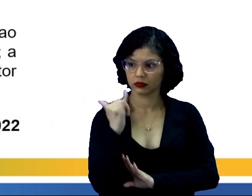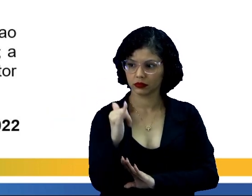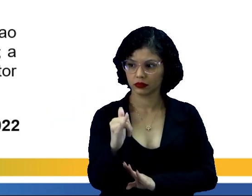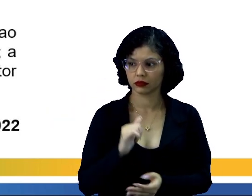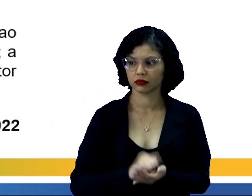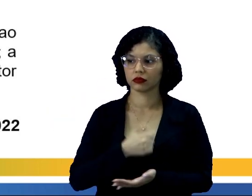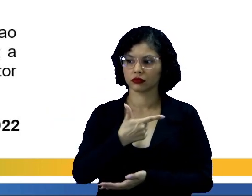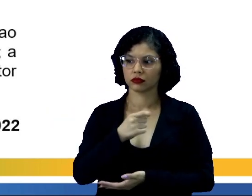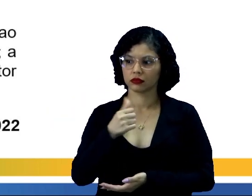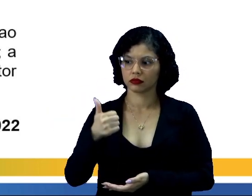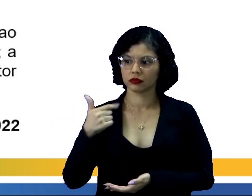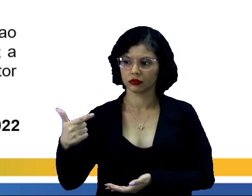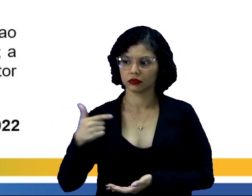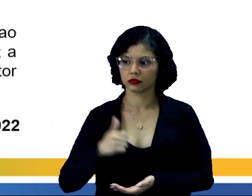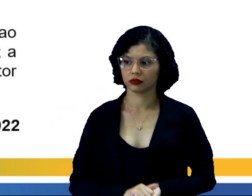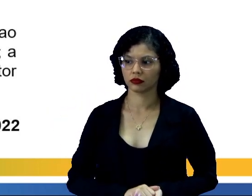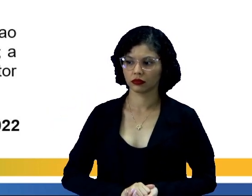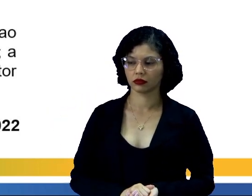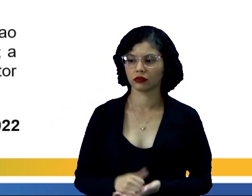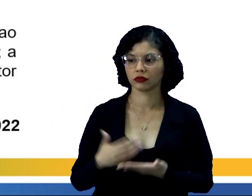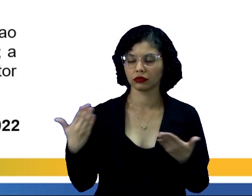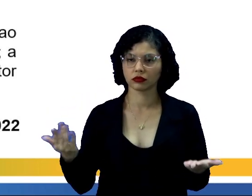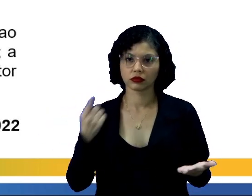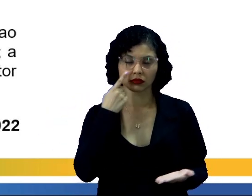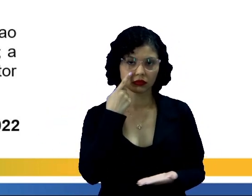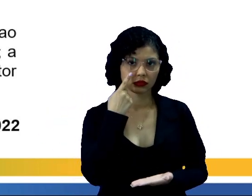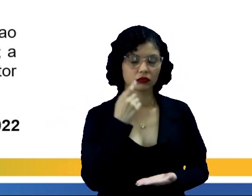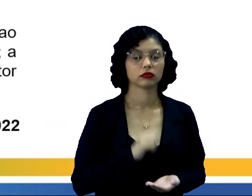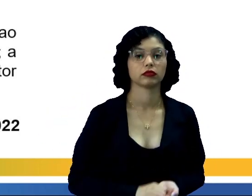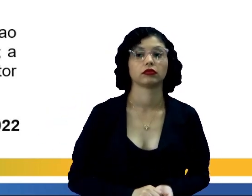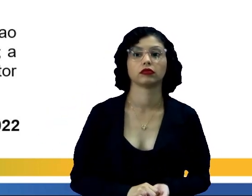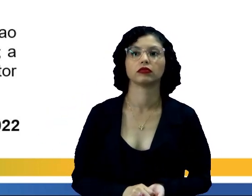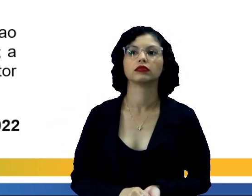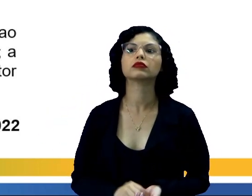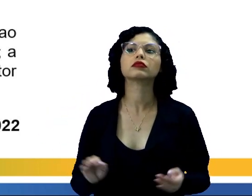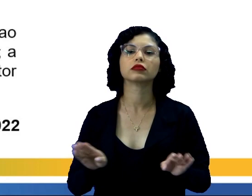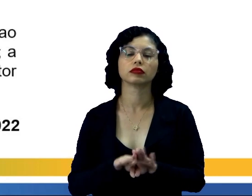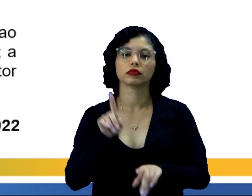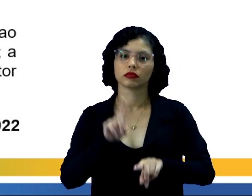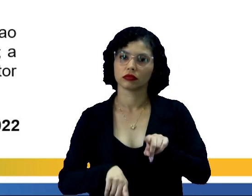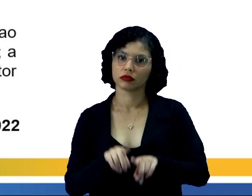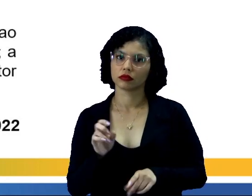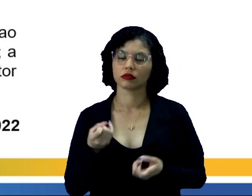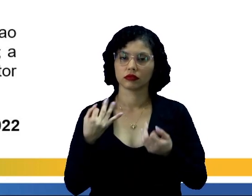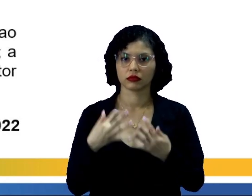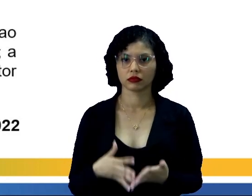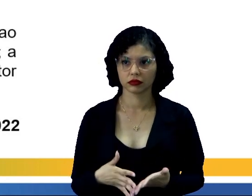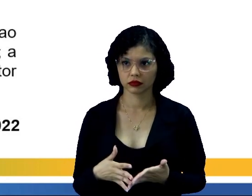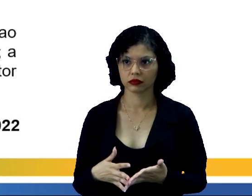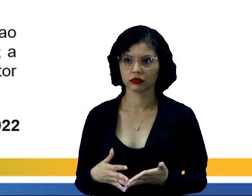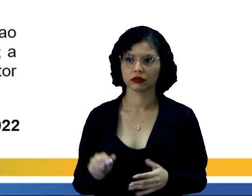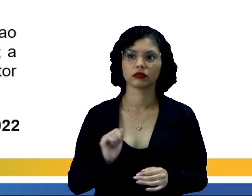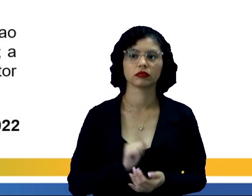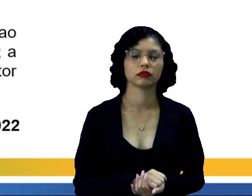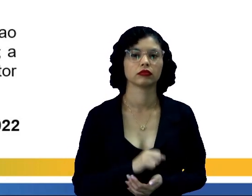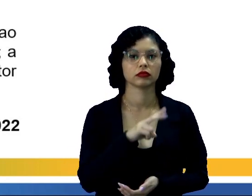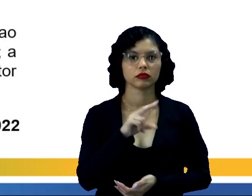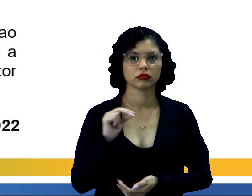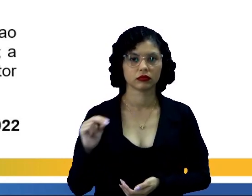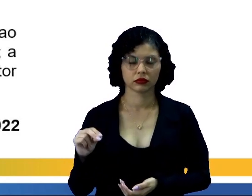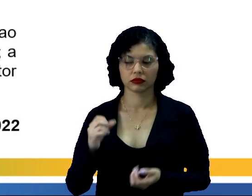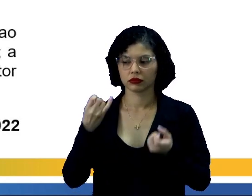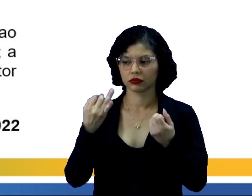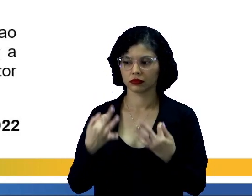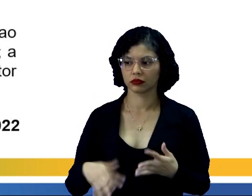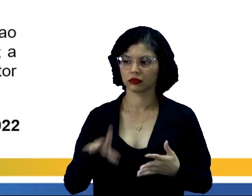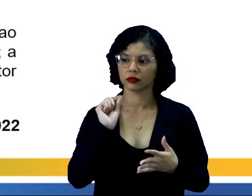a crise energética de 2021. Então, gente, observem que o que a matéria abordou sobre esses 500